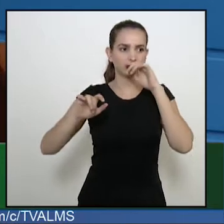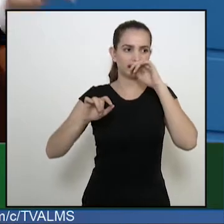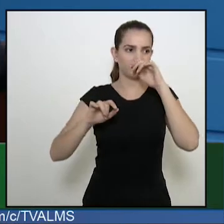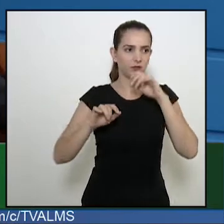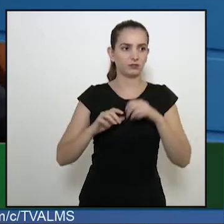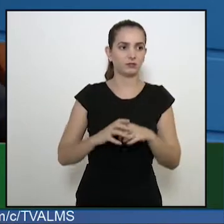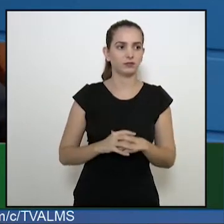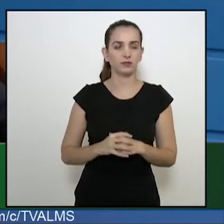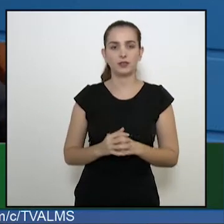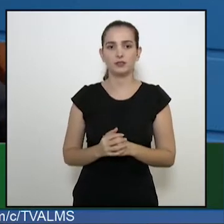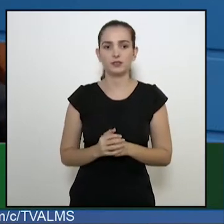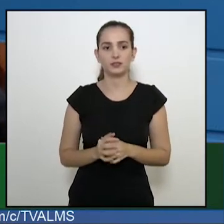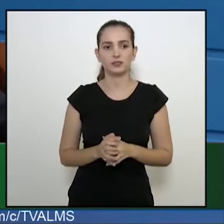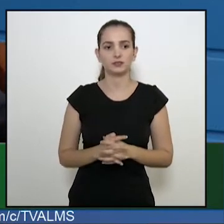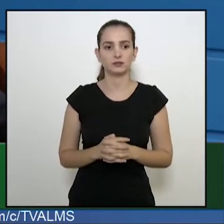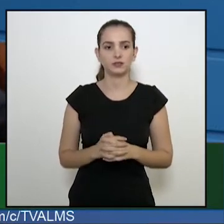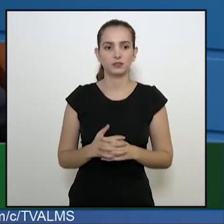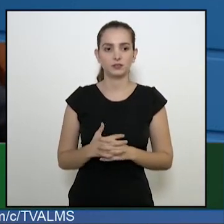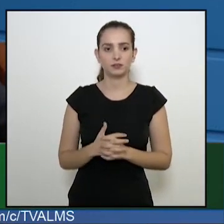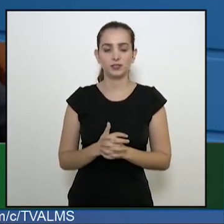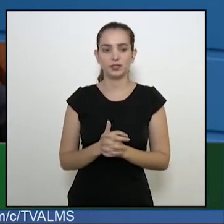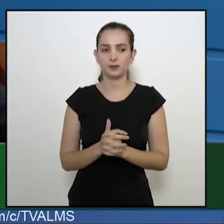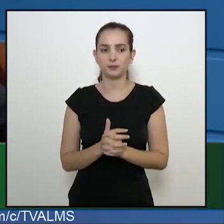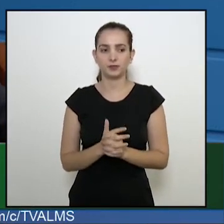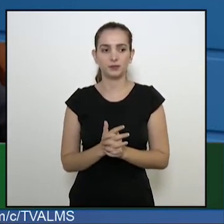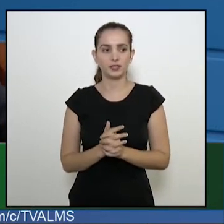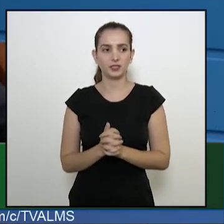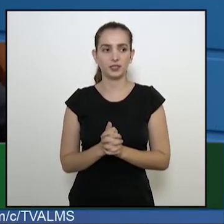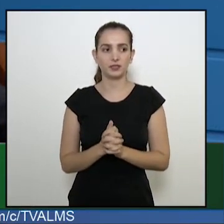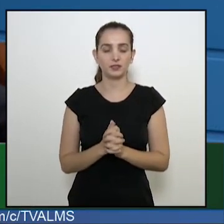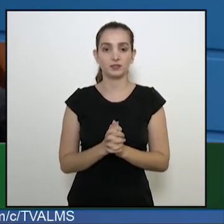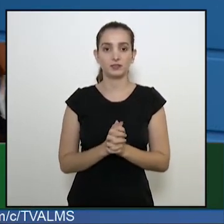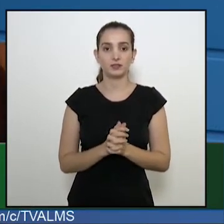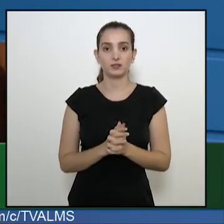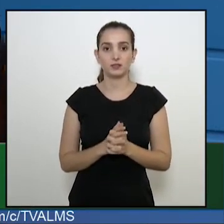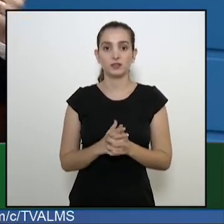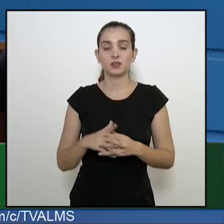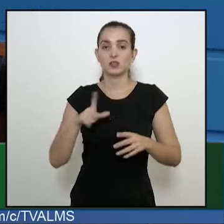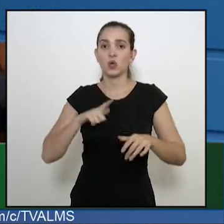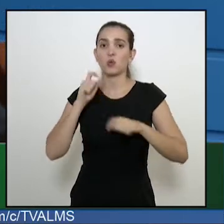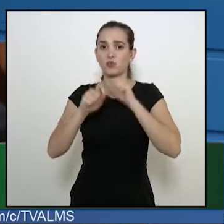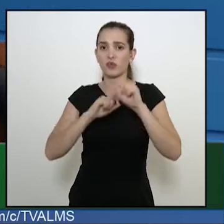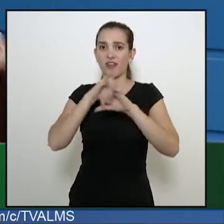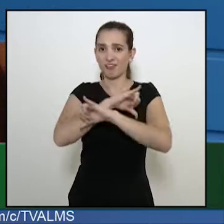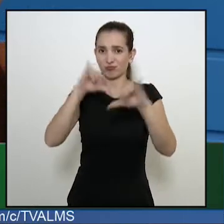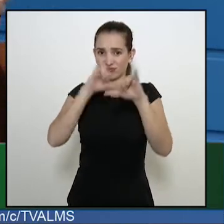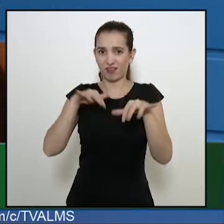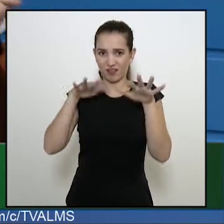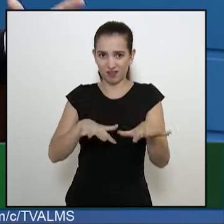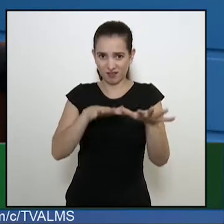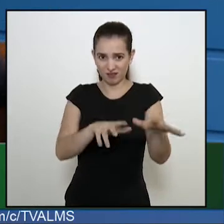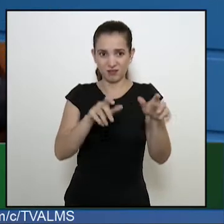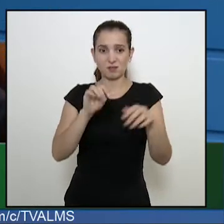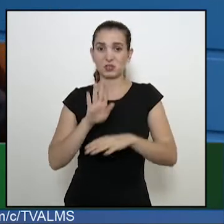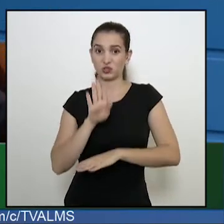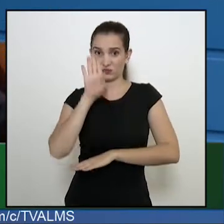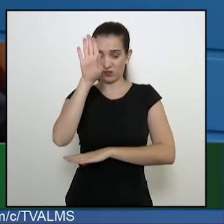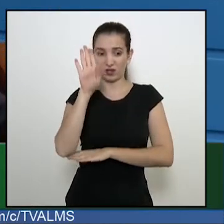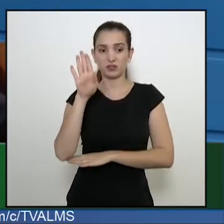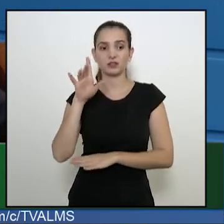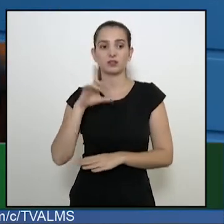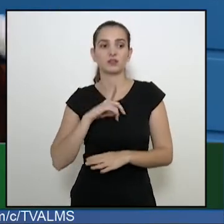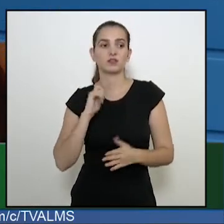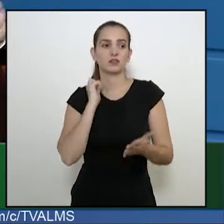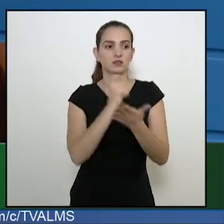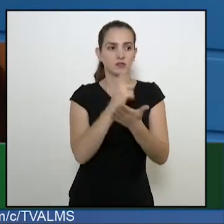essa vereadora aí era ligada ao narcotráfico. A campanha dela foi financiada pelos